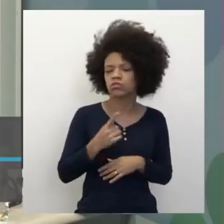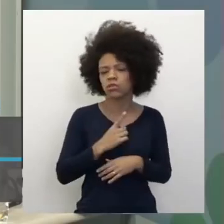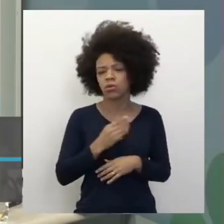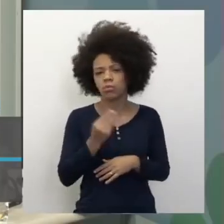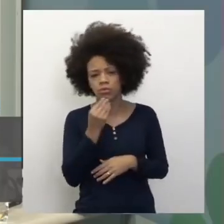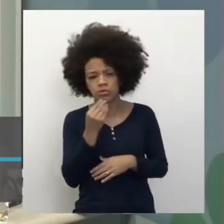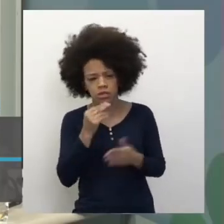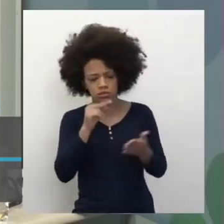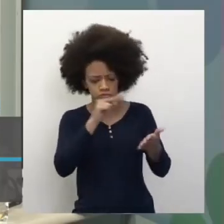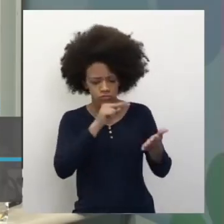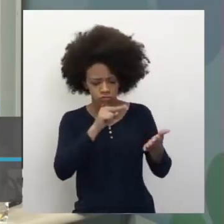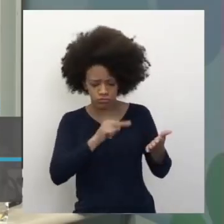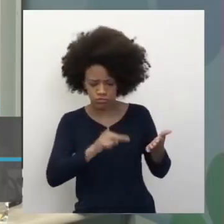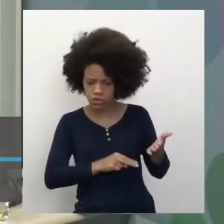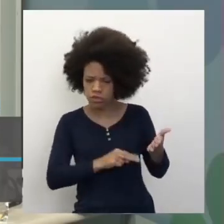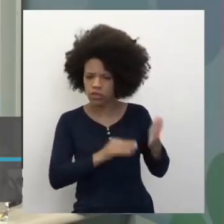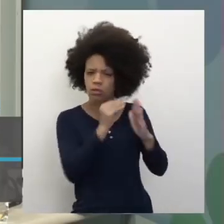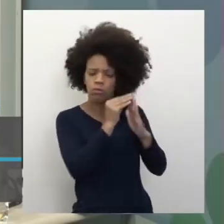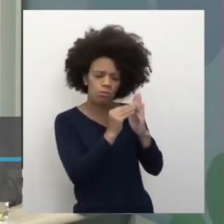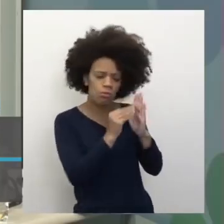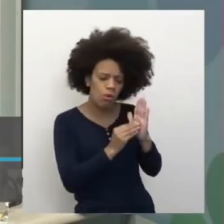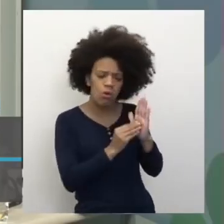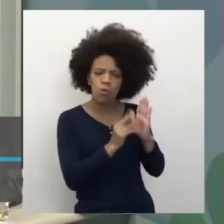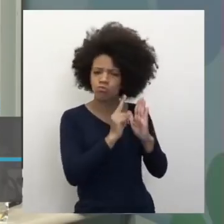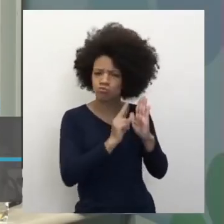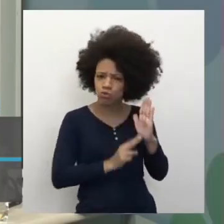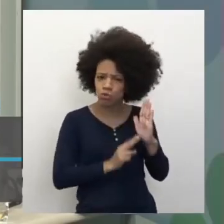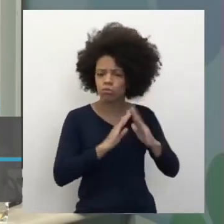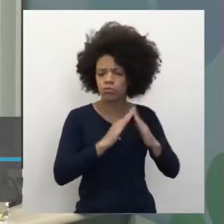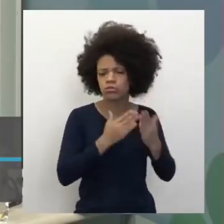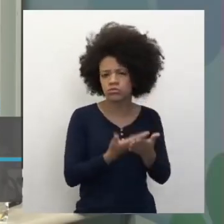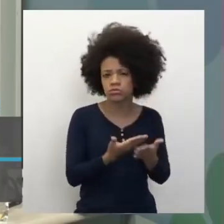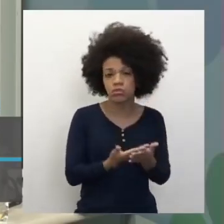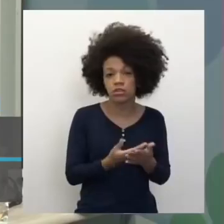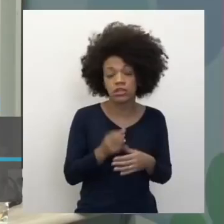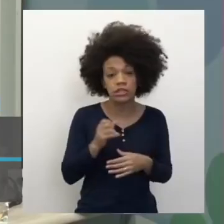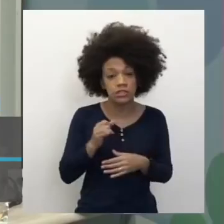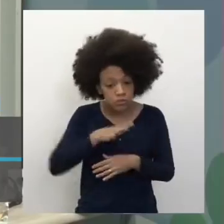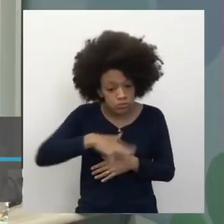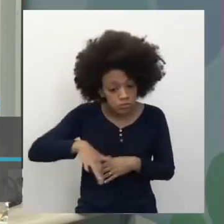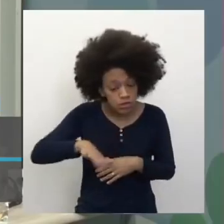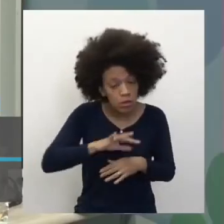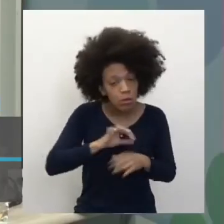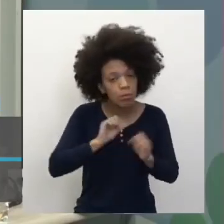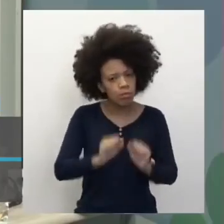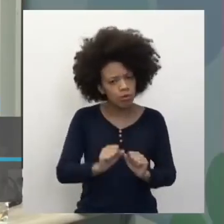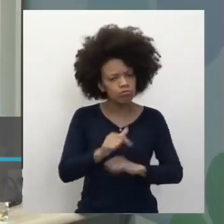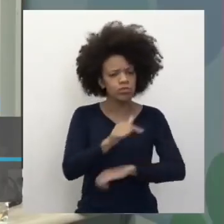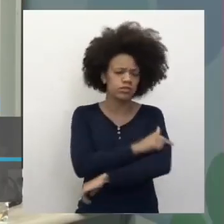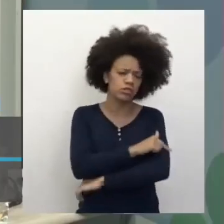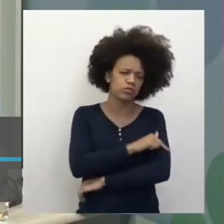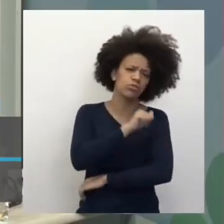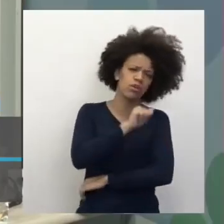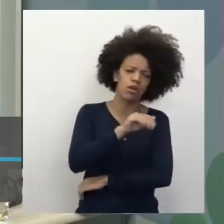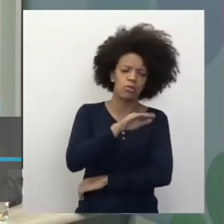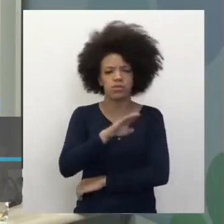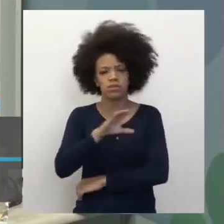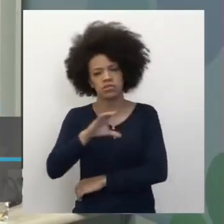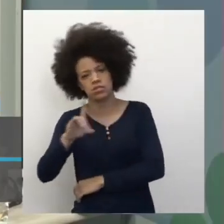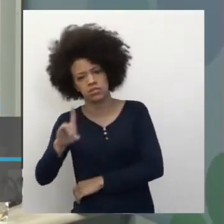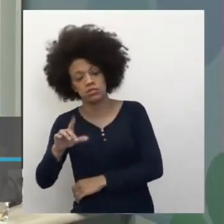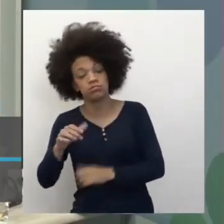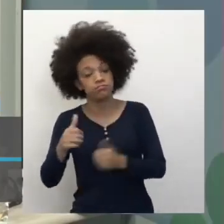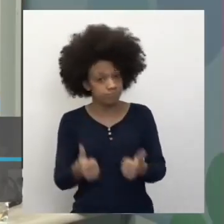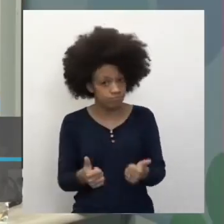ler o nome do aluno, qual é a escola que ele está e tudo mais. Se for um geralzão, pode colocar aí sétimo A, B, C, D e